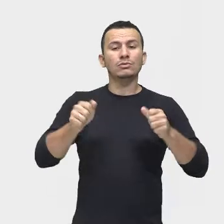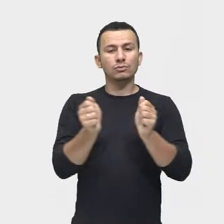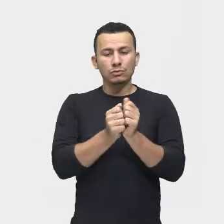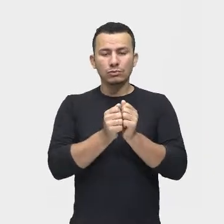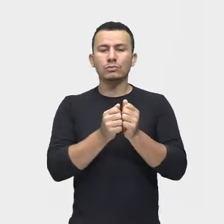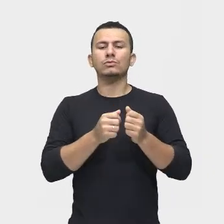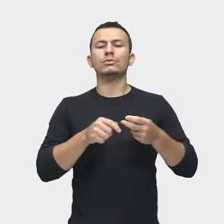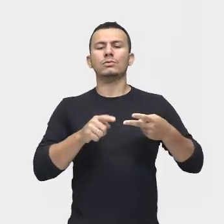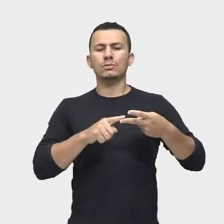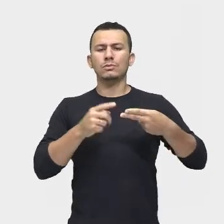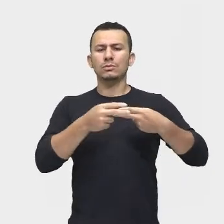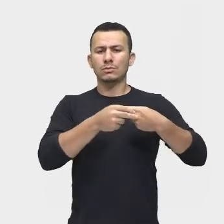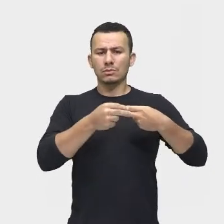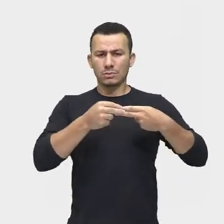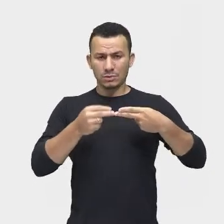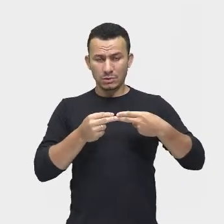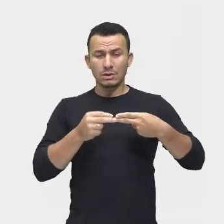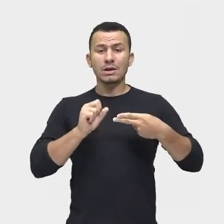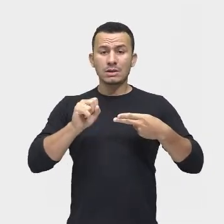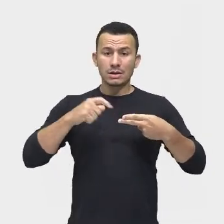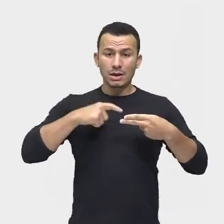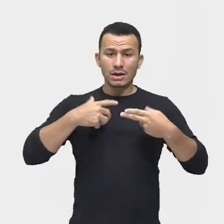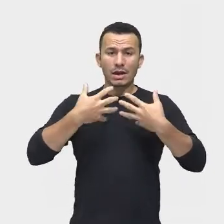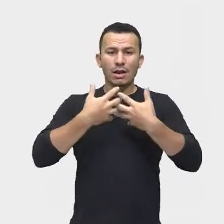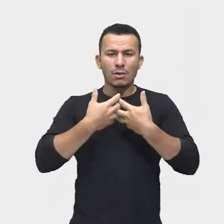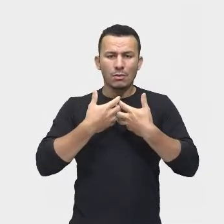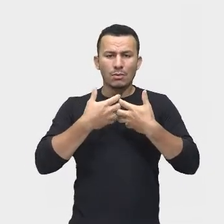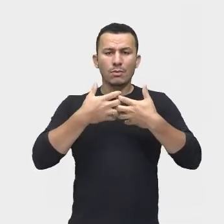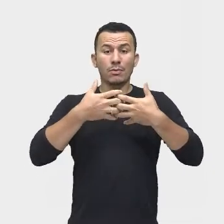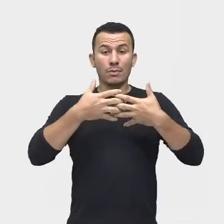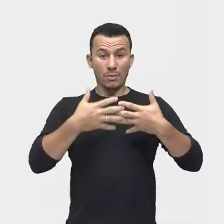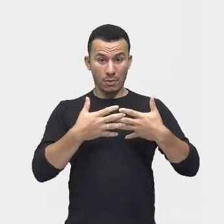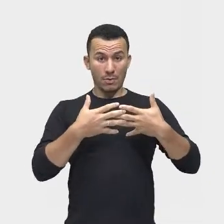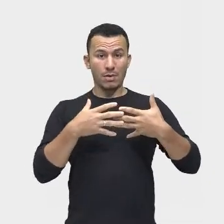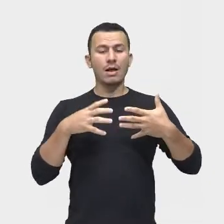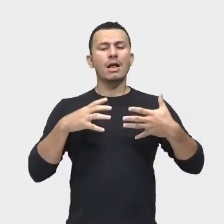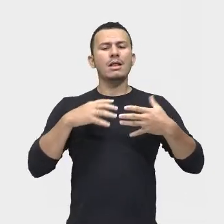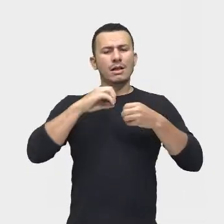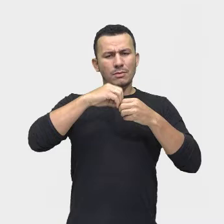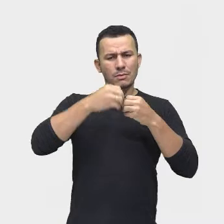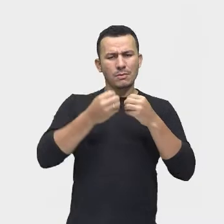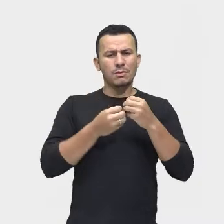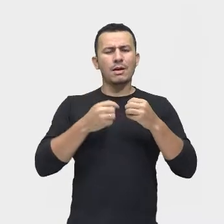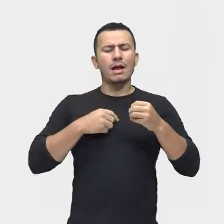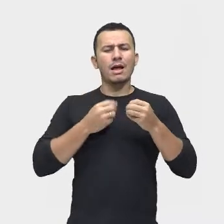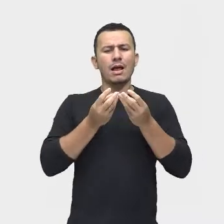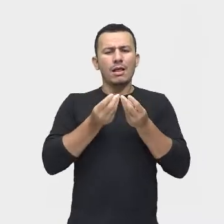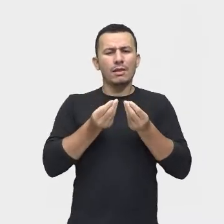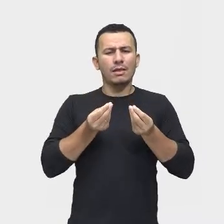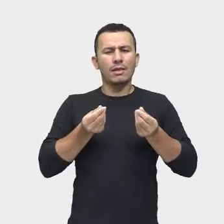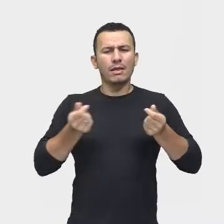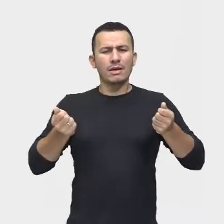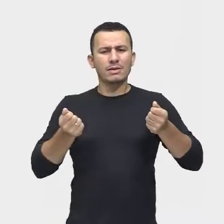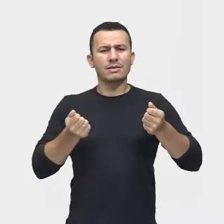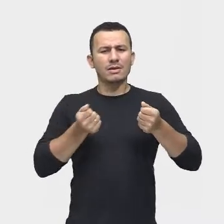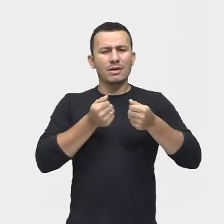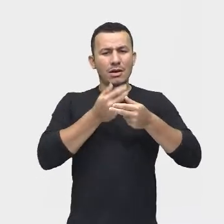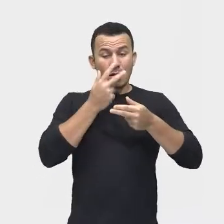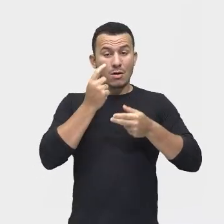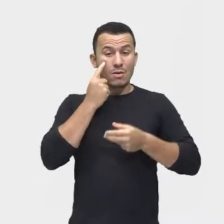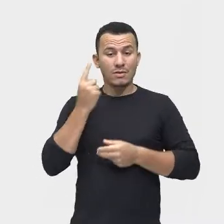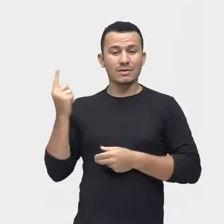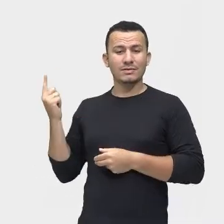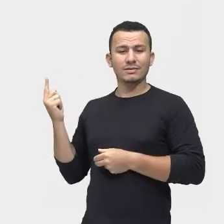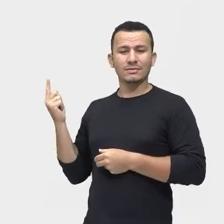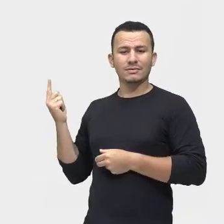músculo está contraído, essas enzimas, elas se deslizam uma na outra. Observem aqui,